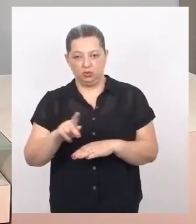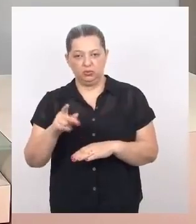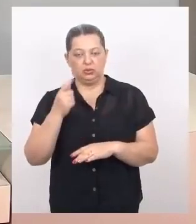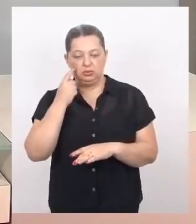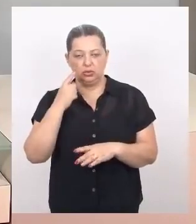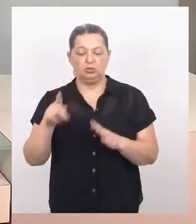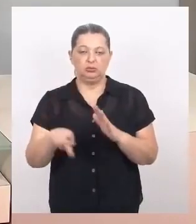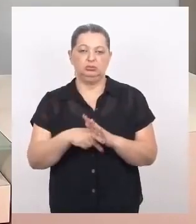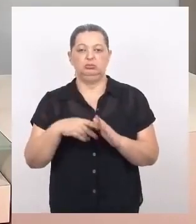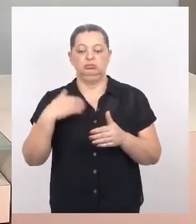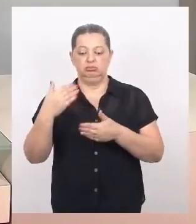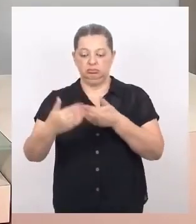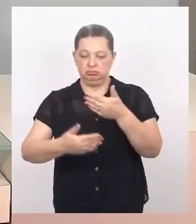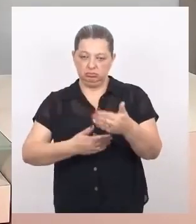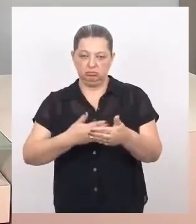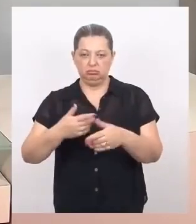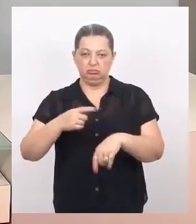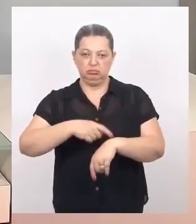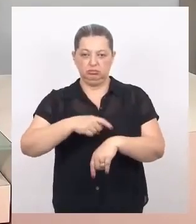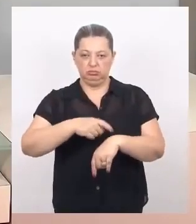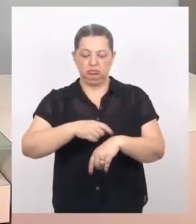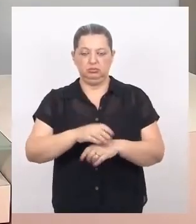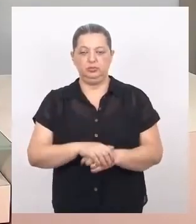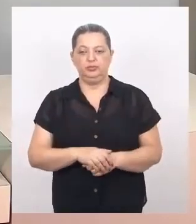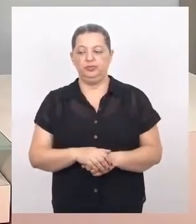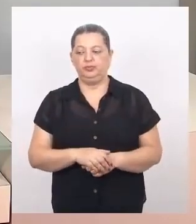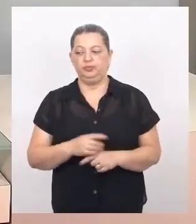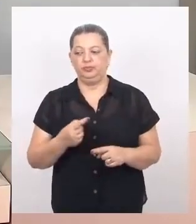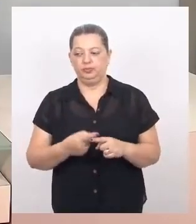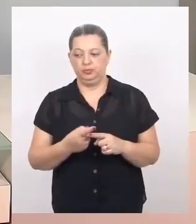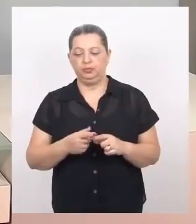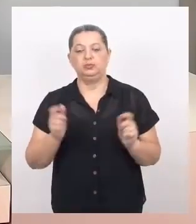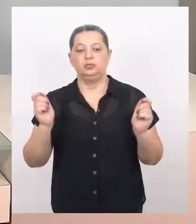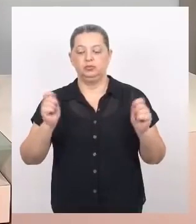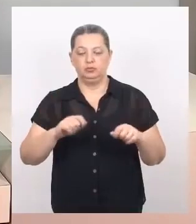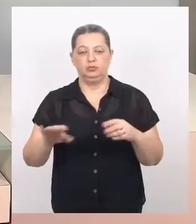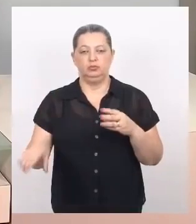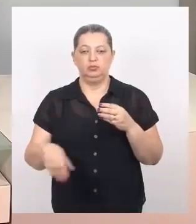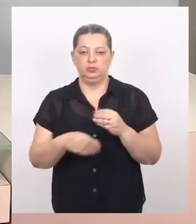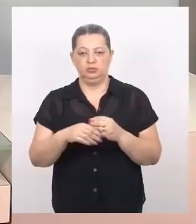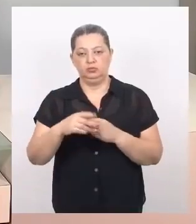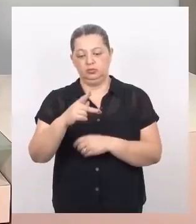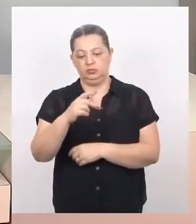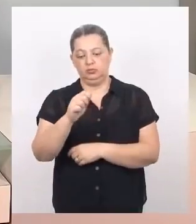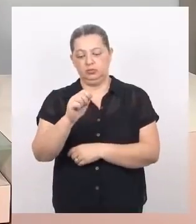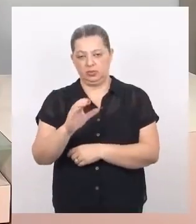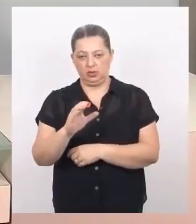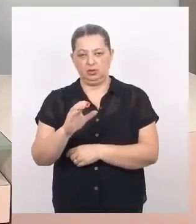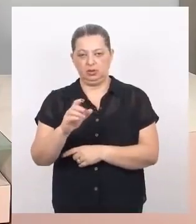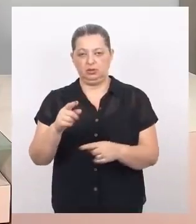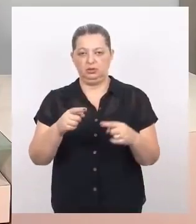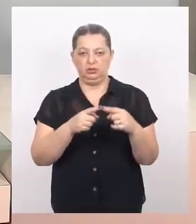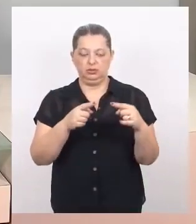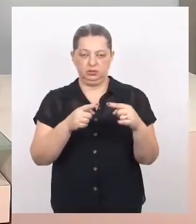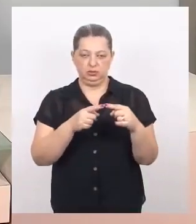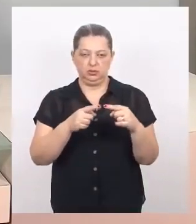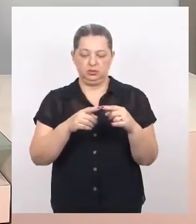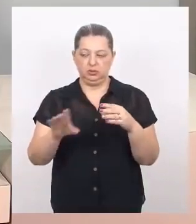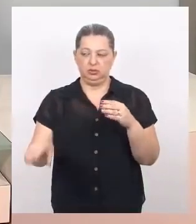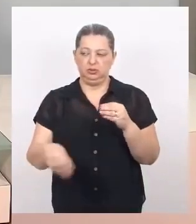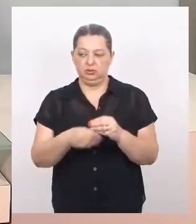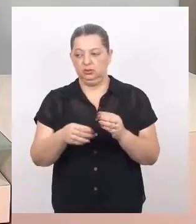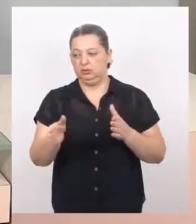de jornada, e quando chegar na hora da carga suplementar, vocês podem atribuir PAC para esses docentes de acordo com a fase da atribuição que a gente